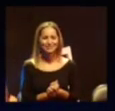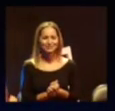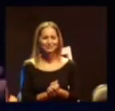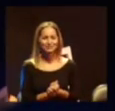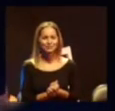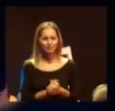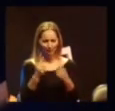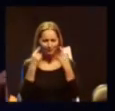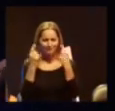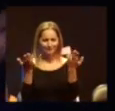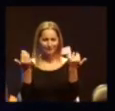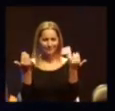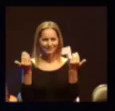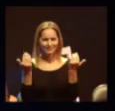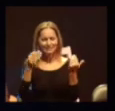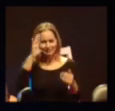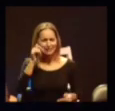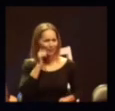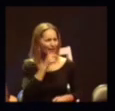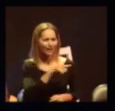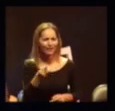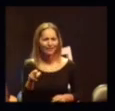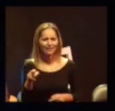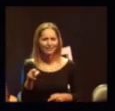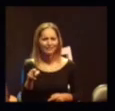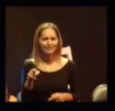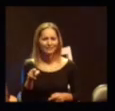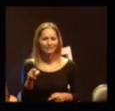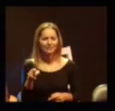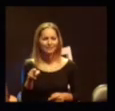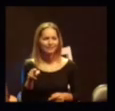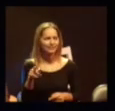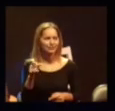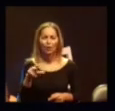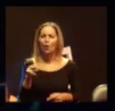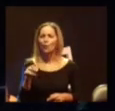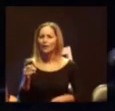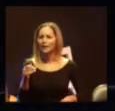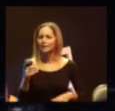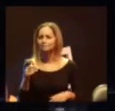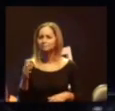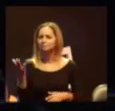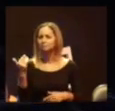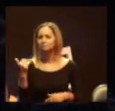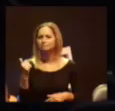Vamos a ela. Sabem quem são? Ou Ana? Ana Bacalhau?